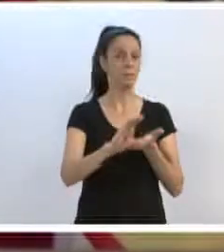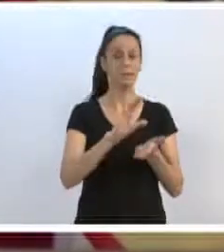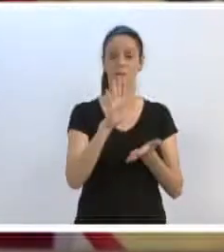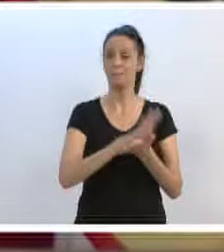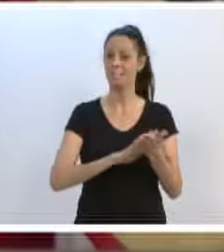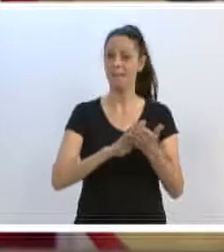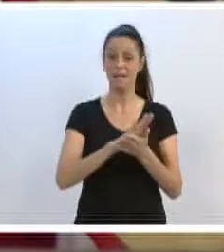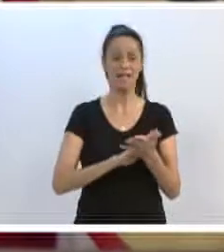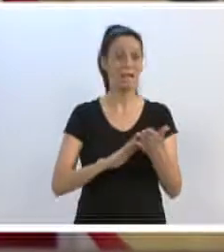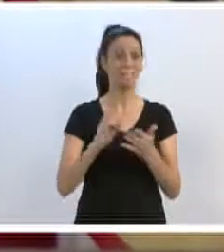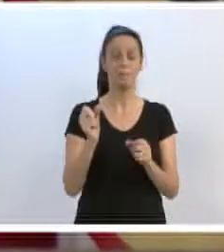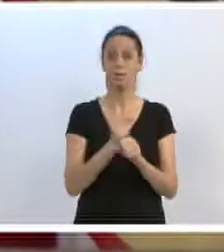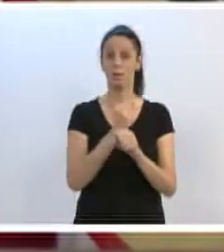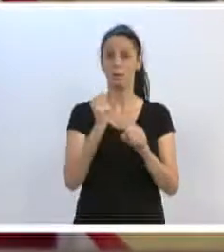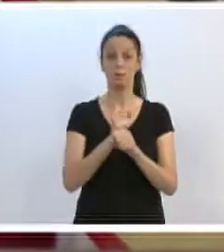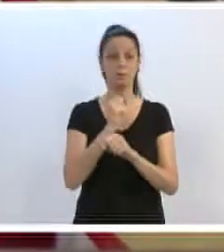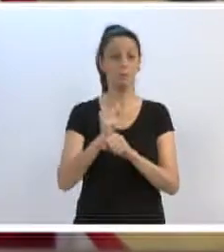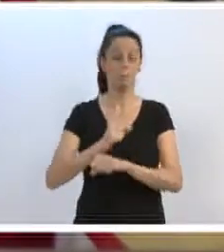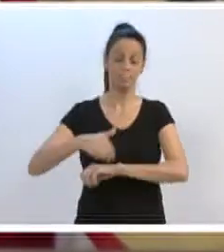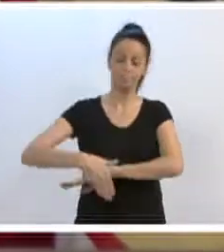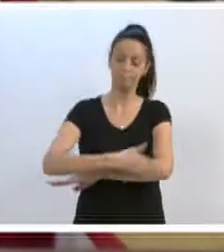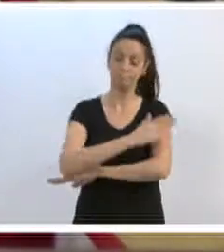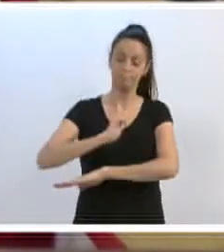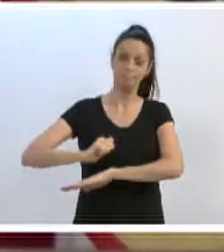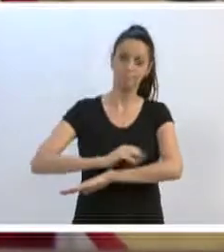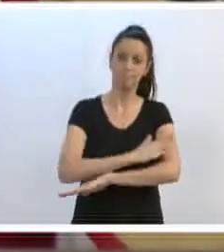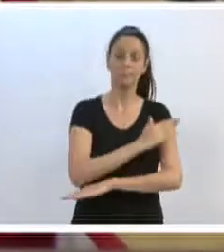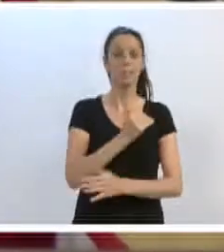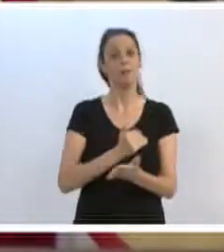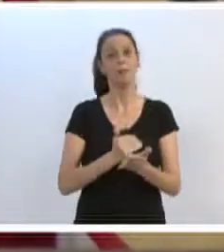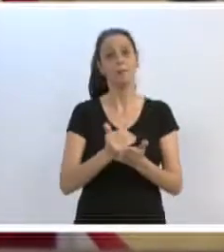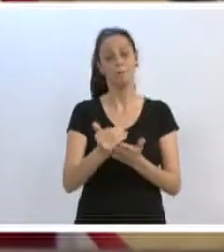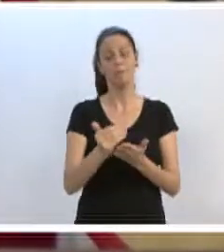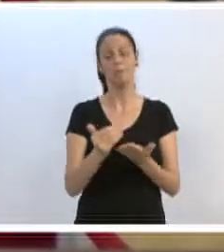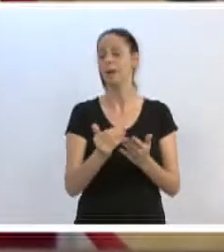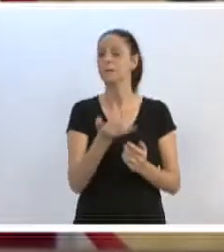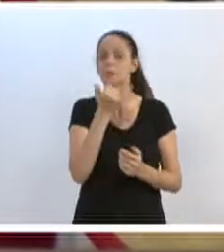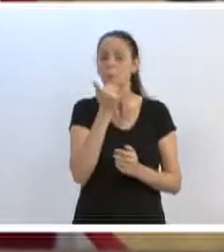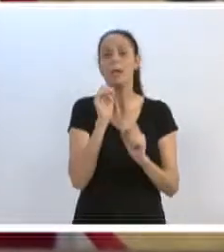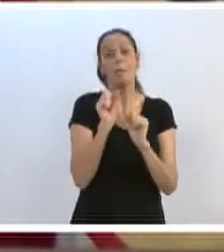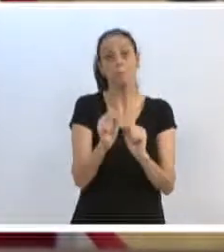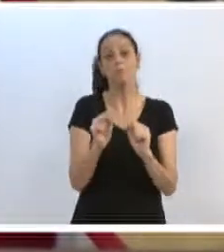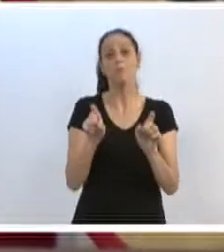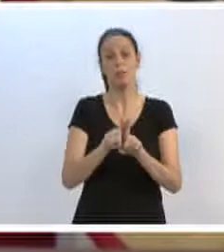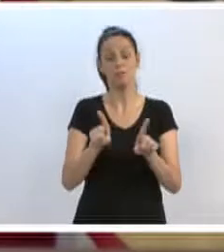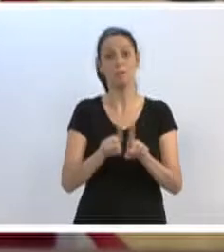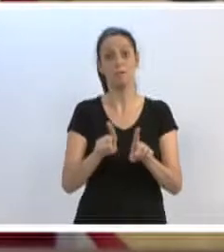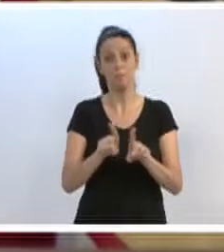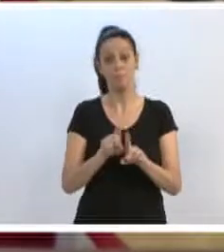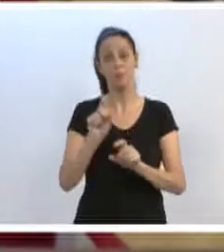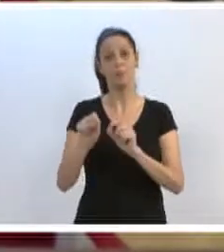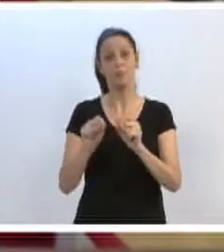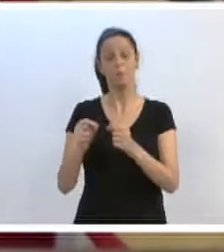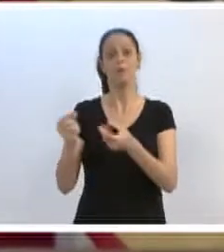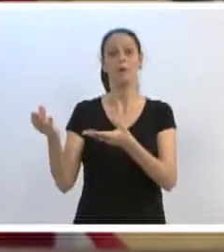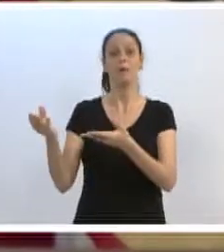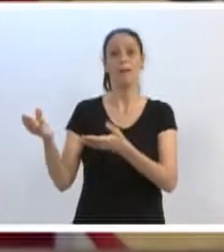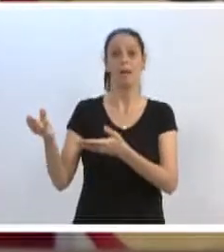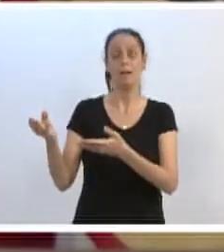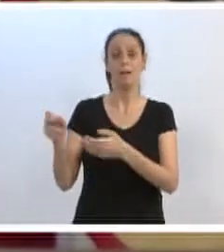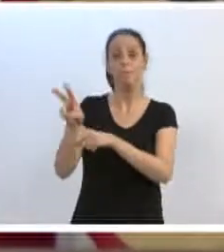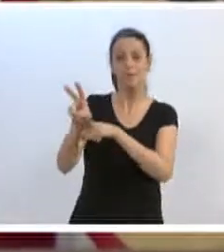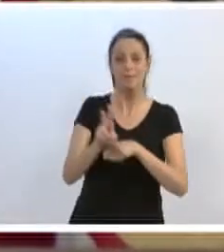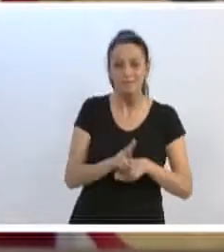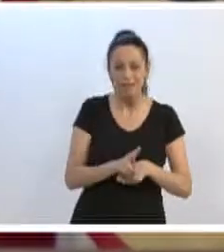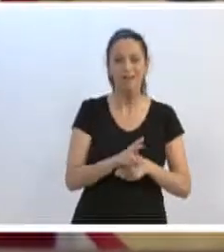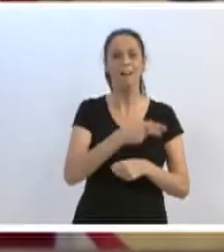para fazer esses calçamentos do programa Pavimentação, aos comércios elas podiam liberar a planta e o engenheiro lá de dentro para fiscalizar